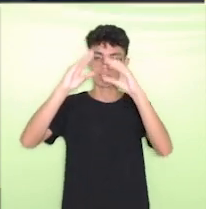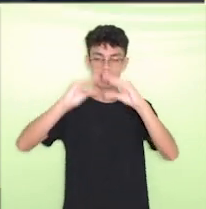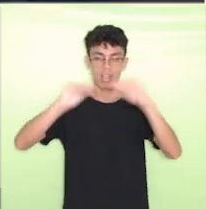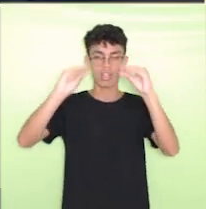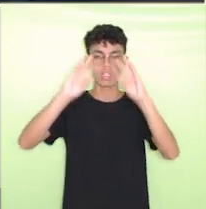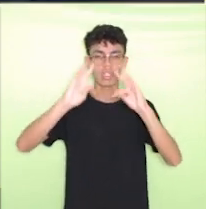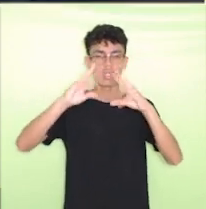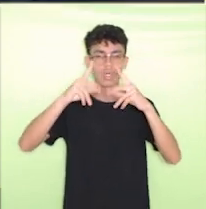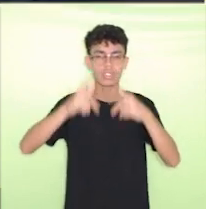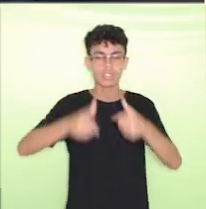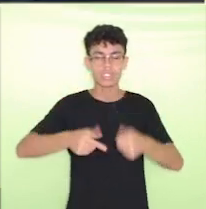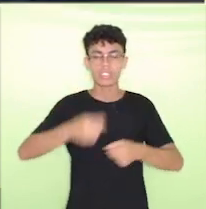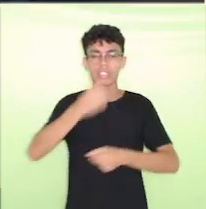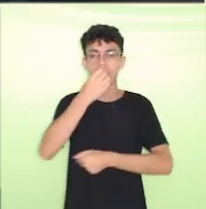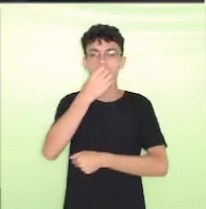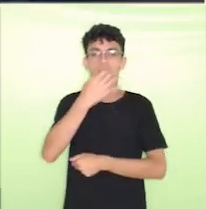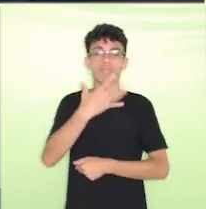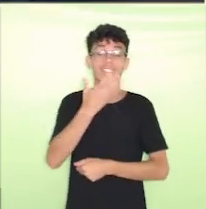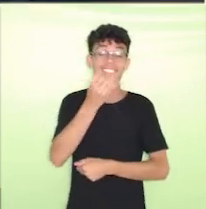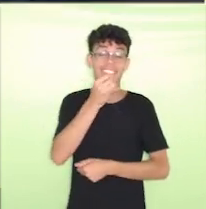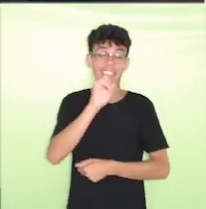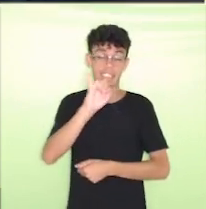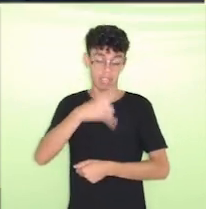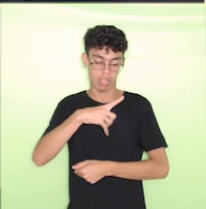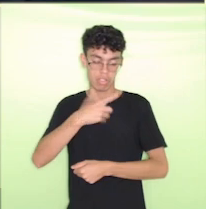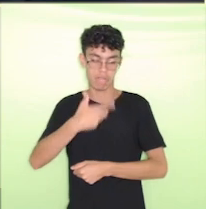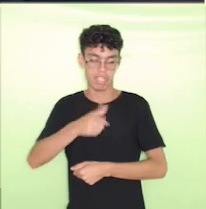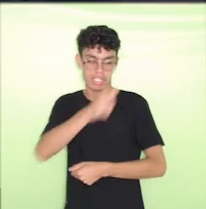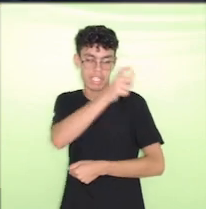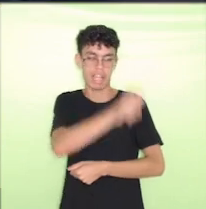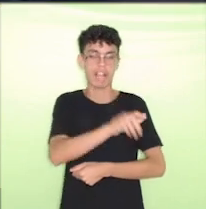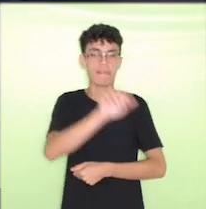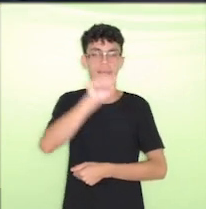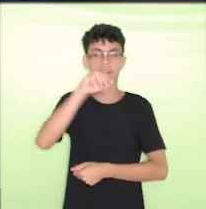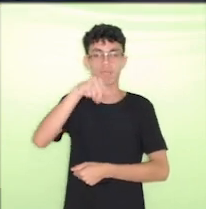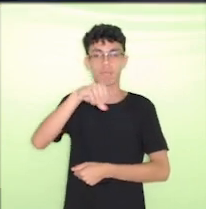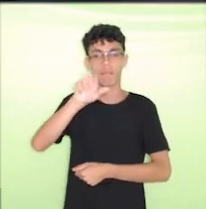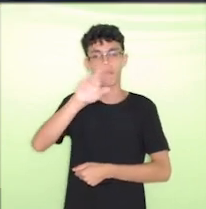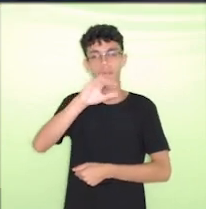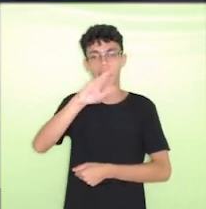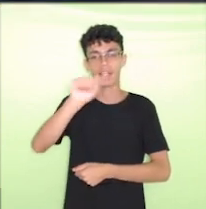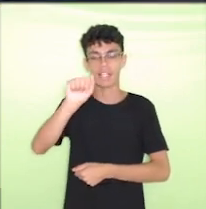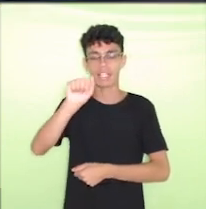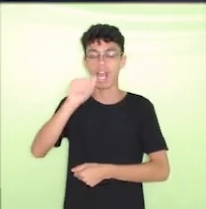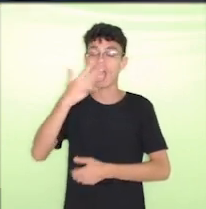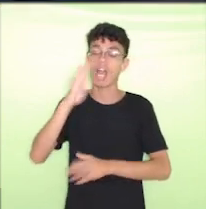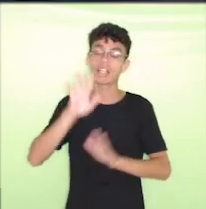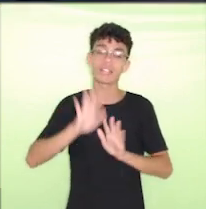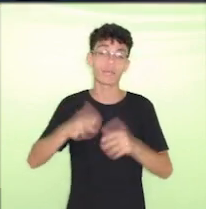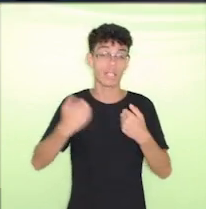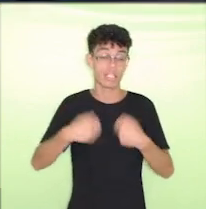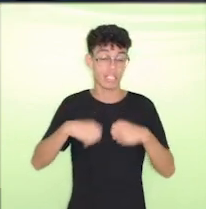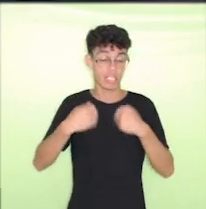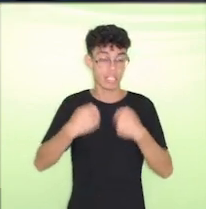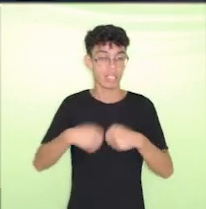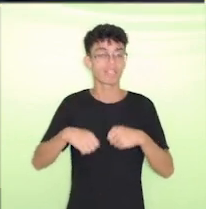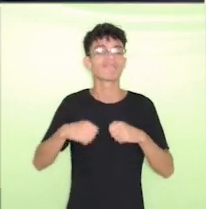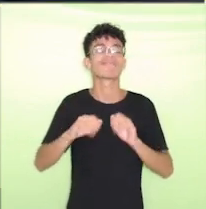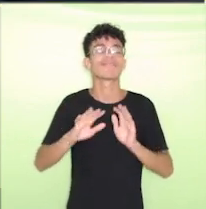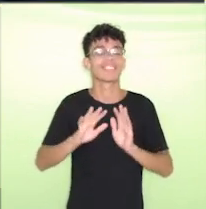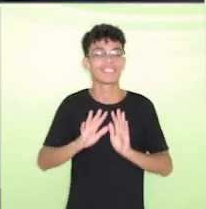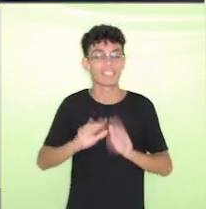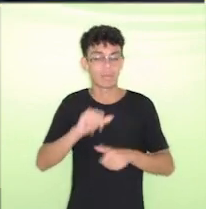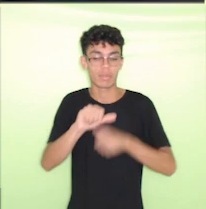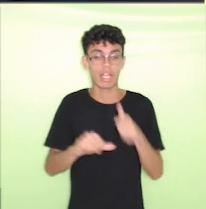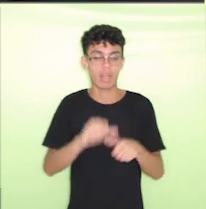Tudo seria exemplar sem América. Talvez, minha cara irmã, seja preciso renovar.